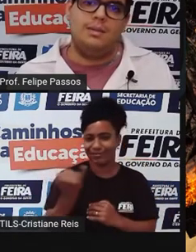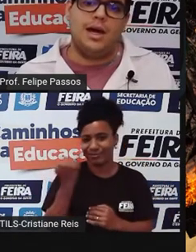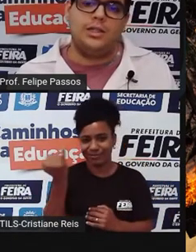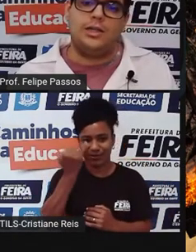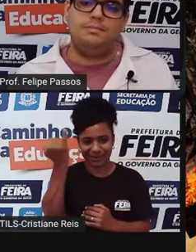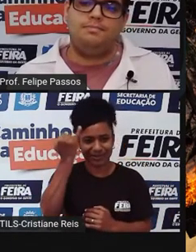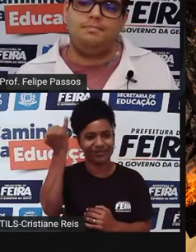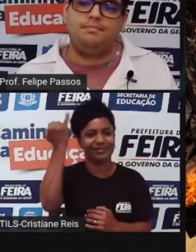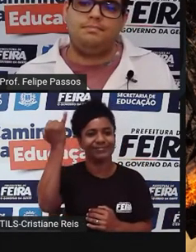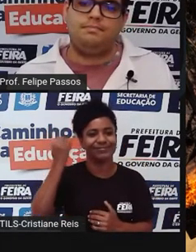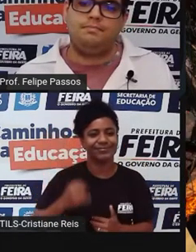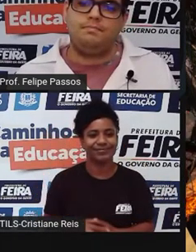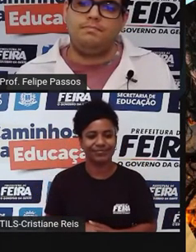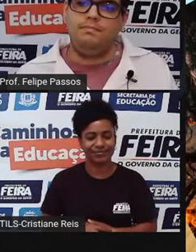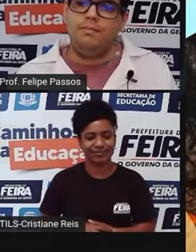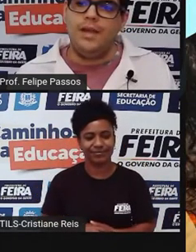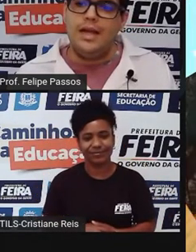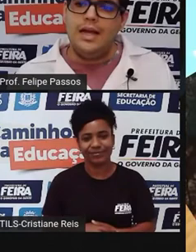crise climática.